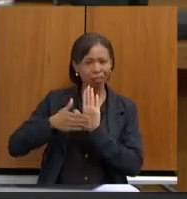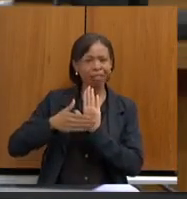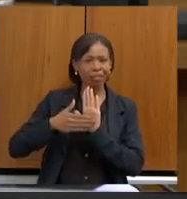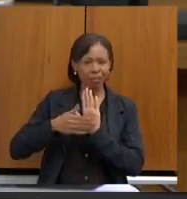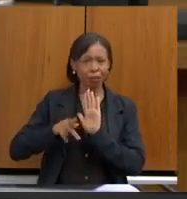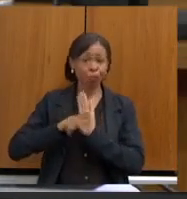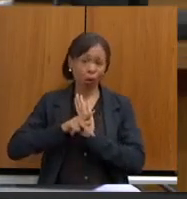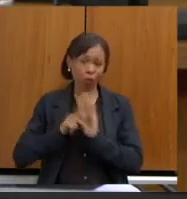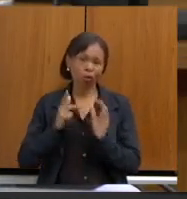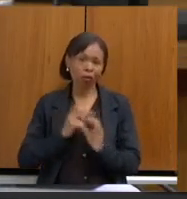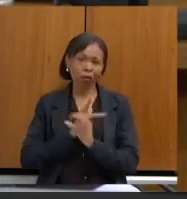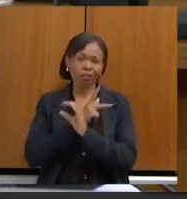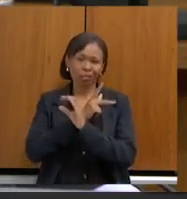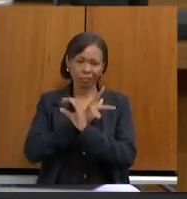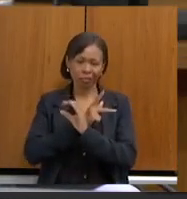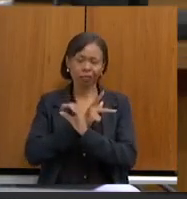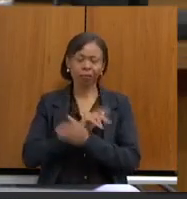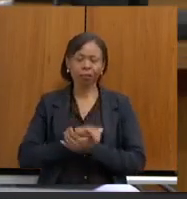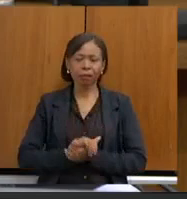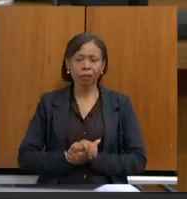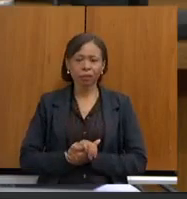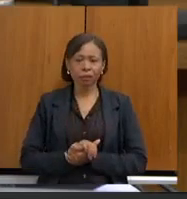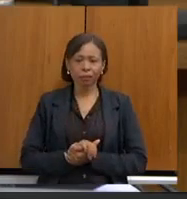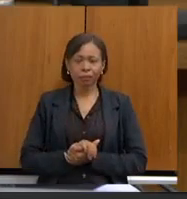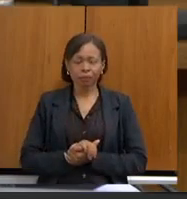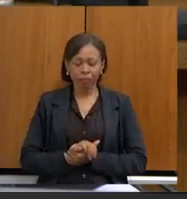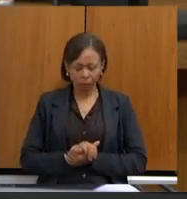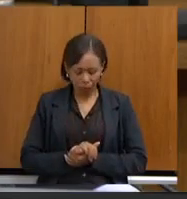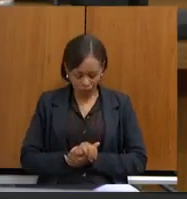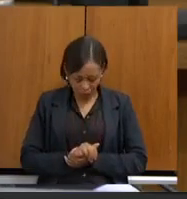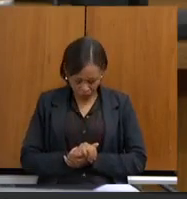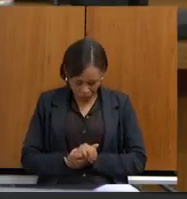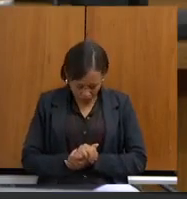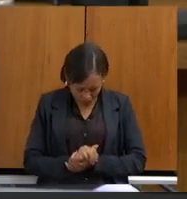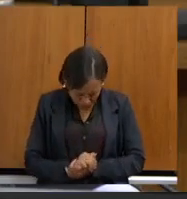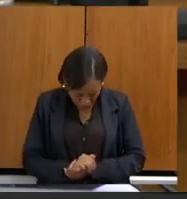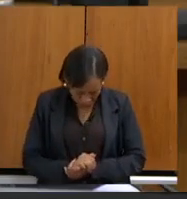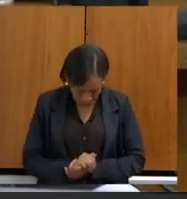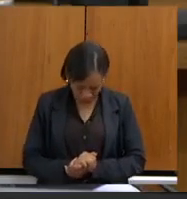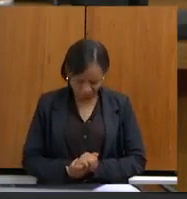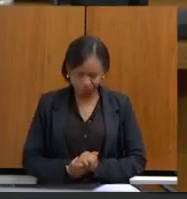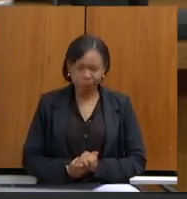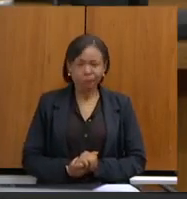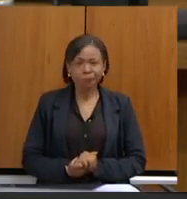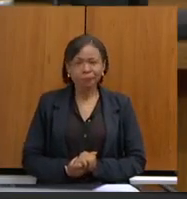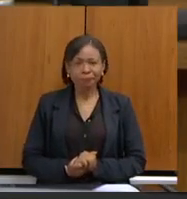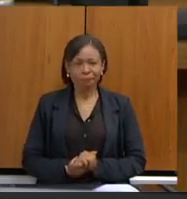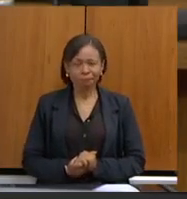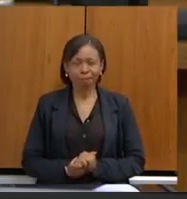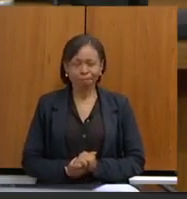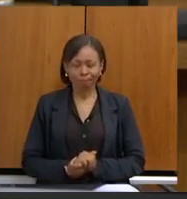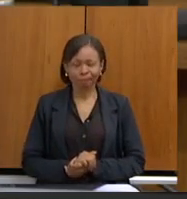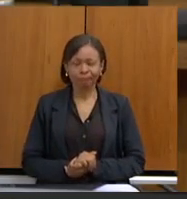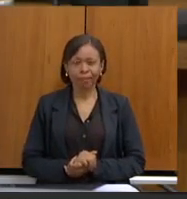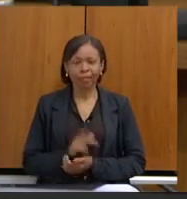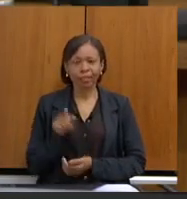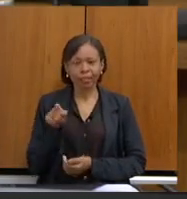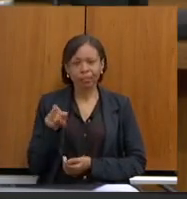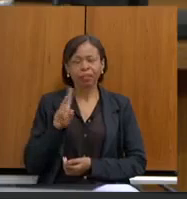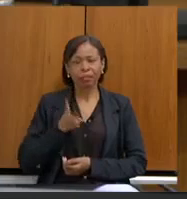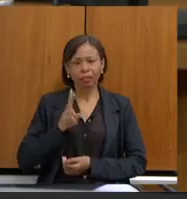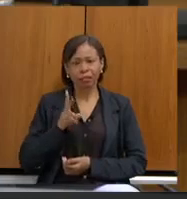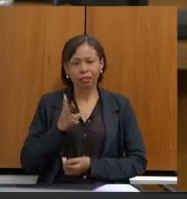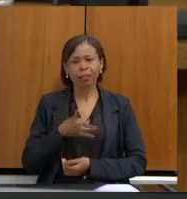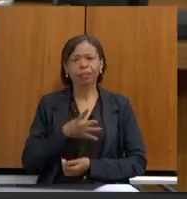É nós sempre tivemos contato e ele sempre brilhante conhecedor profundo da